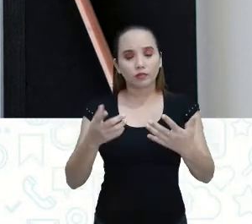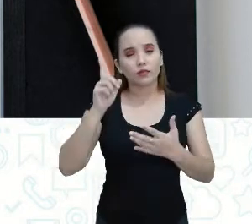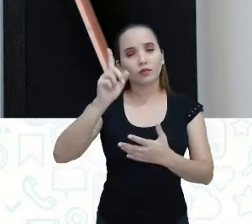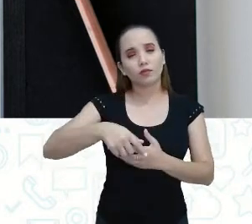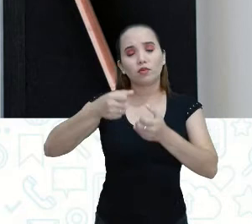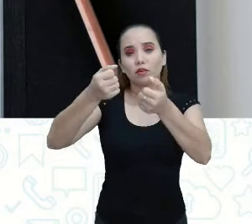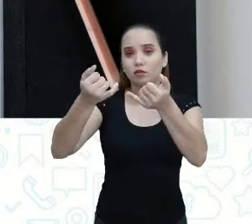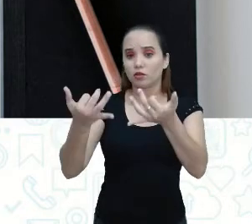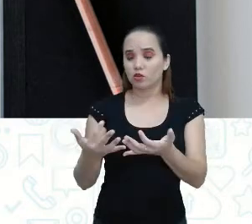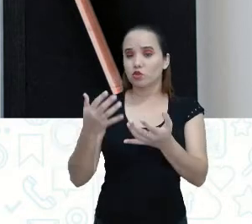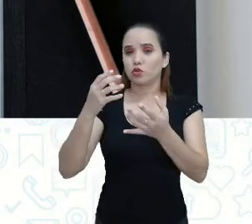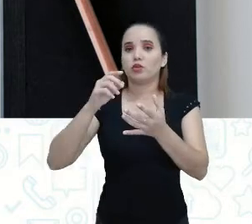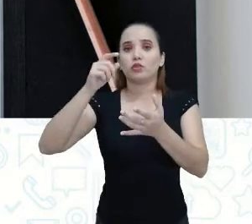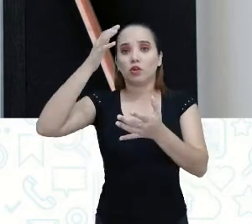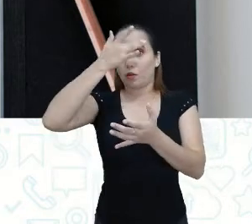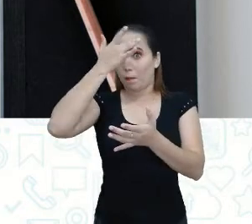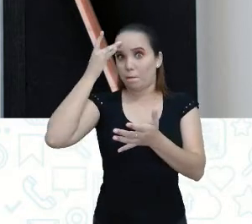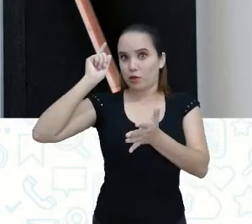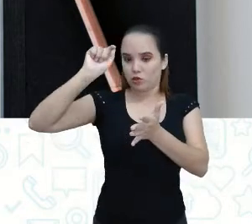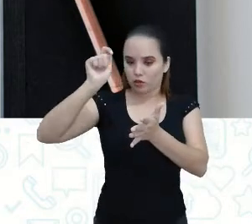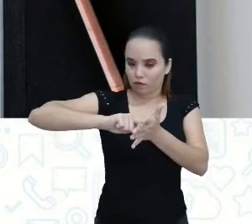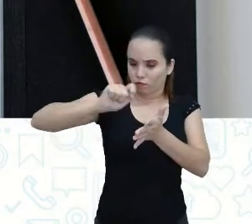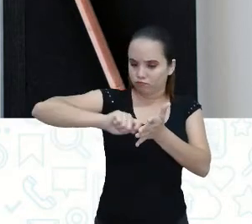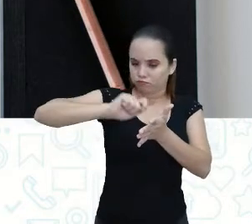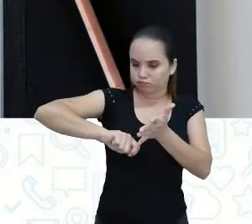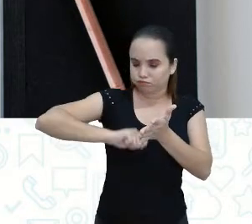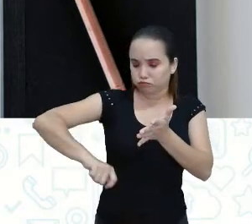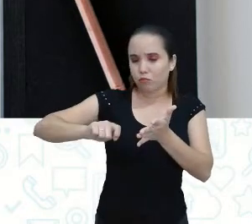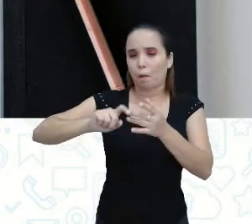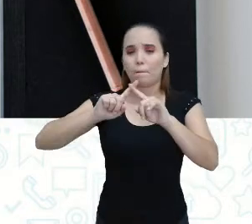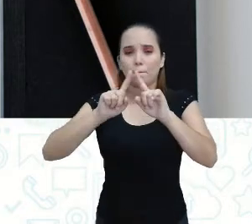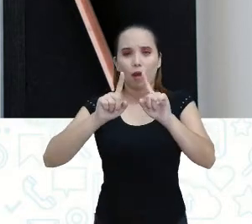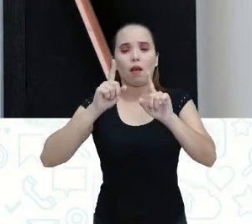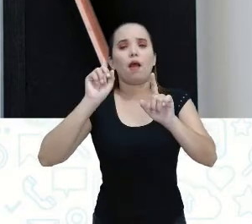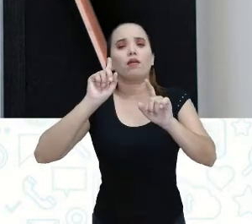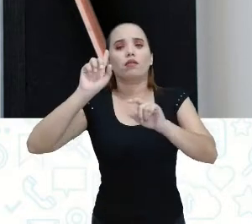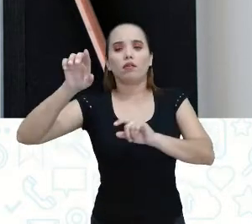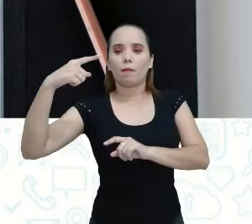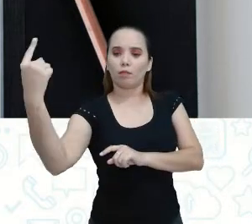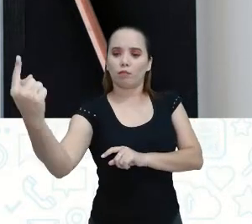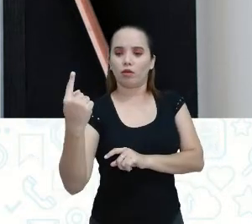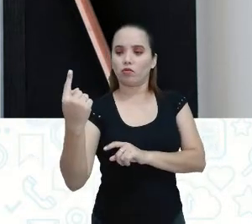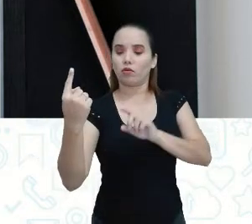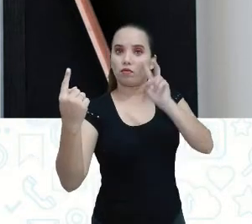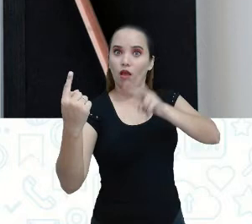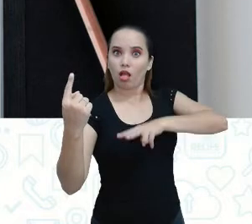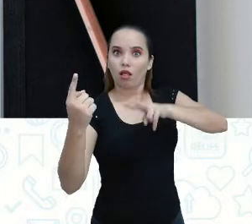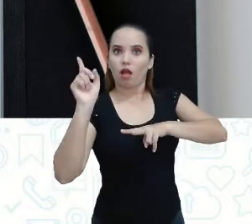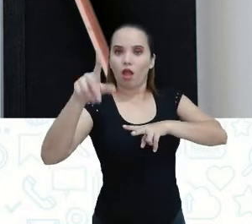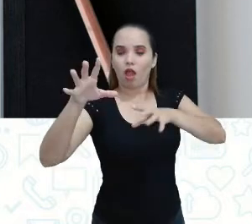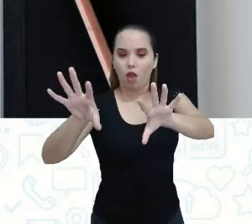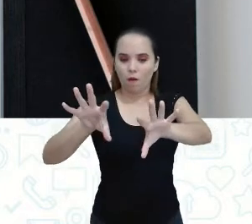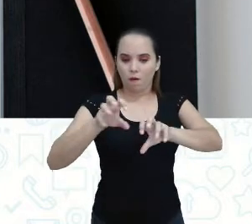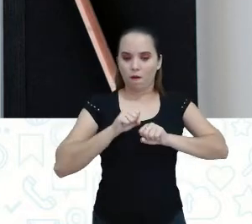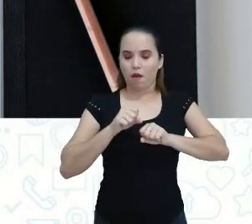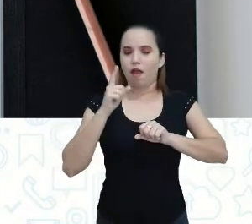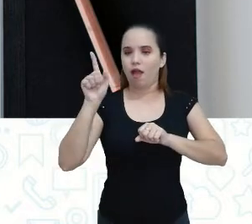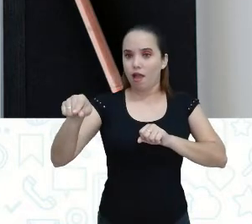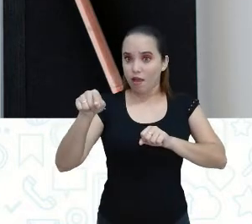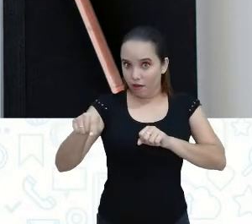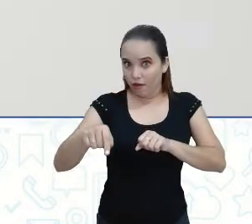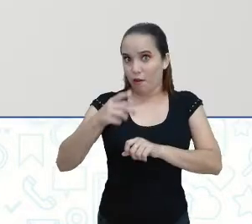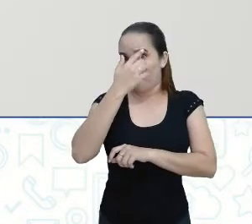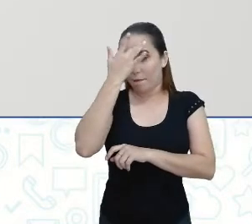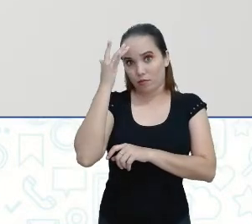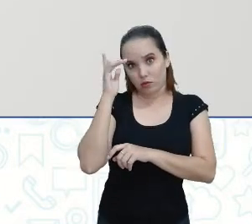descrição do autor, caberá tão somente ao receptor, tá? Para que este atribua o juízo de valor que entender